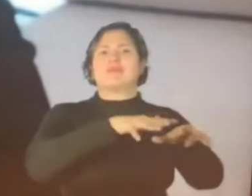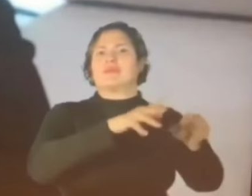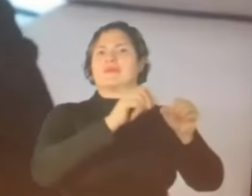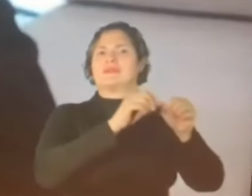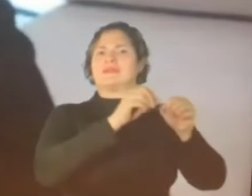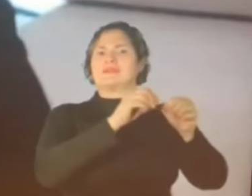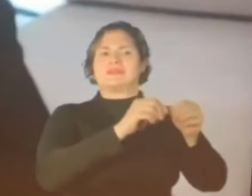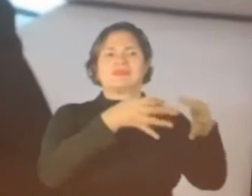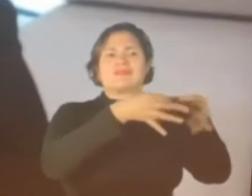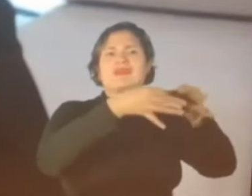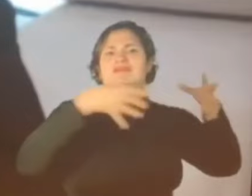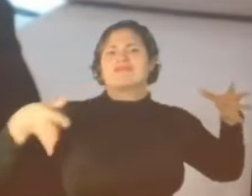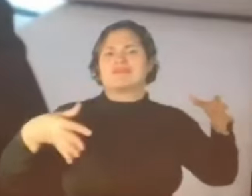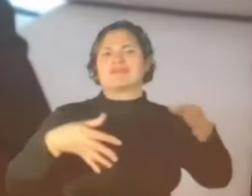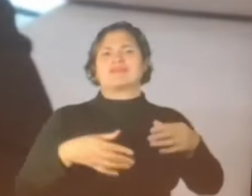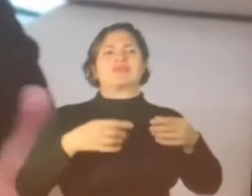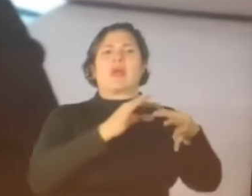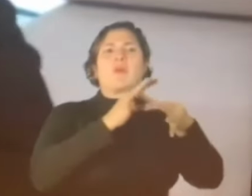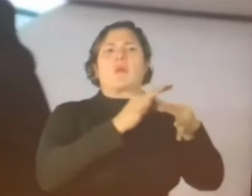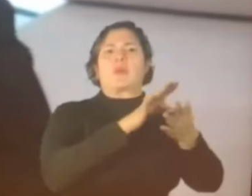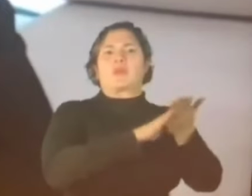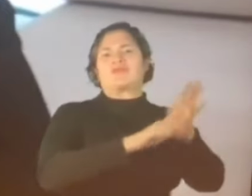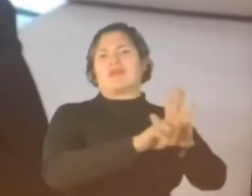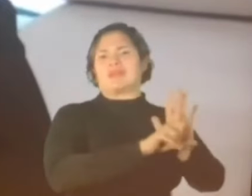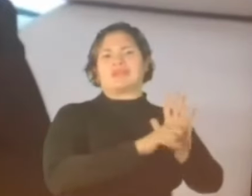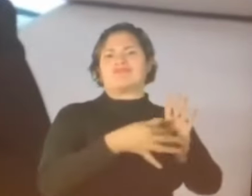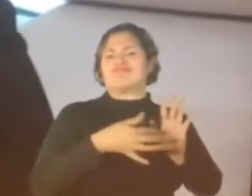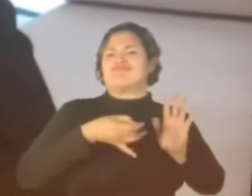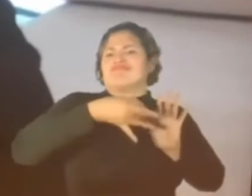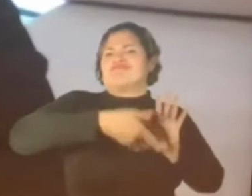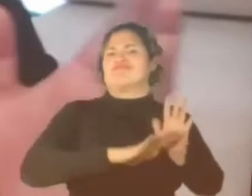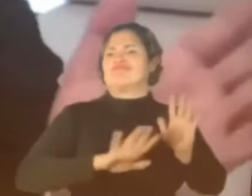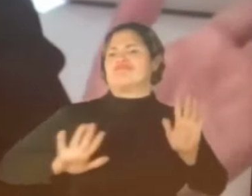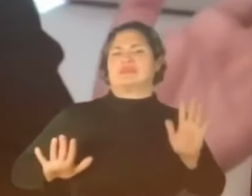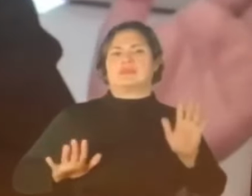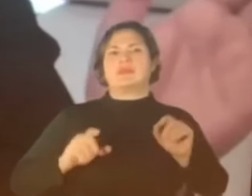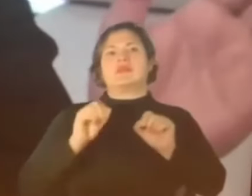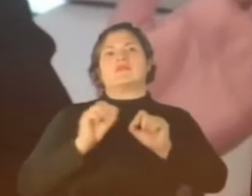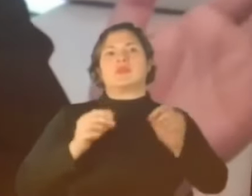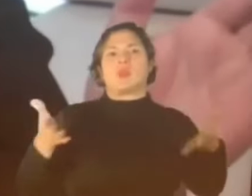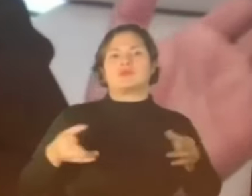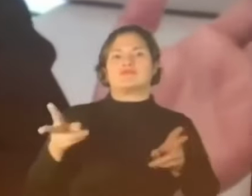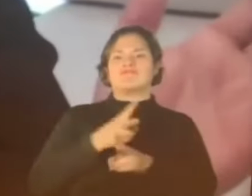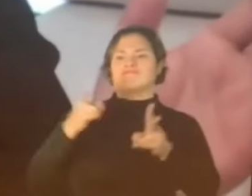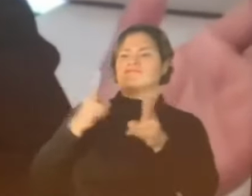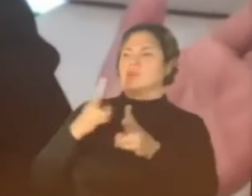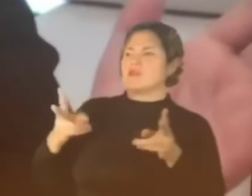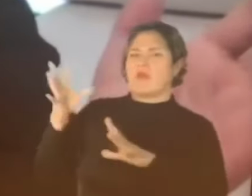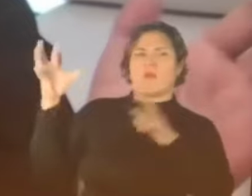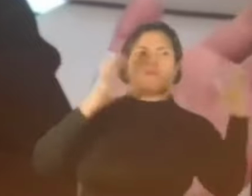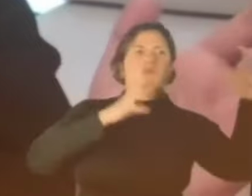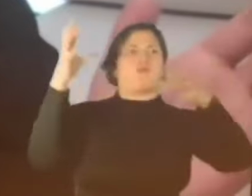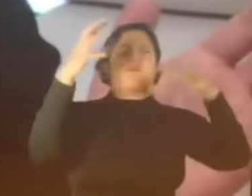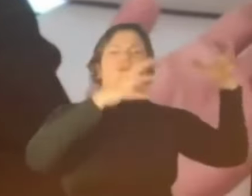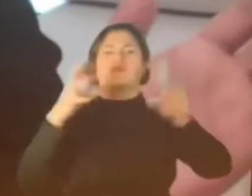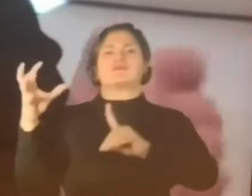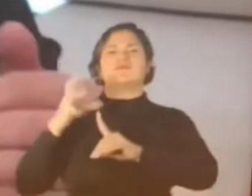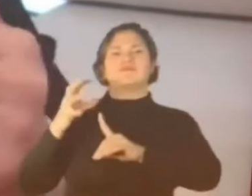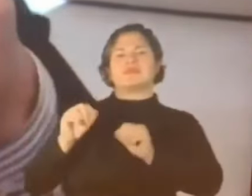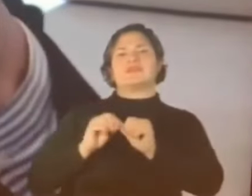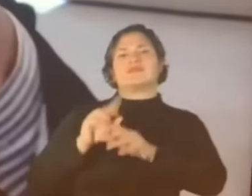despregado do texto constitucional e dos textos legais. Então, nós vivemos a tempestade perfeita do lawfare no direito eleitoral.